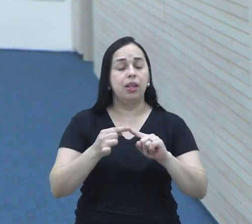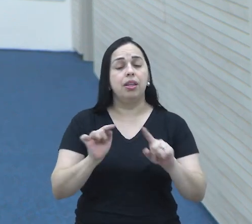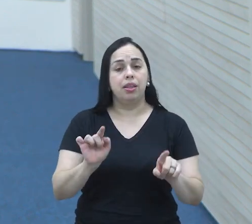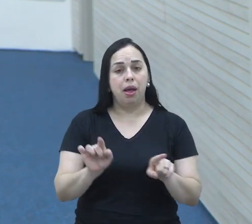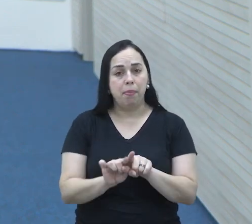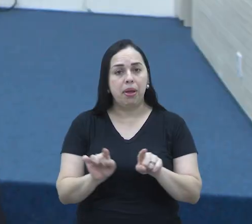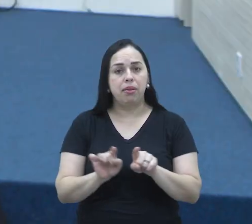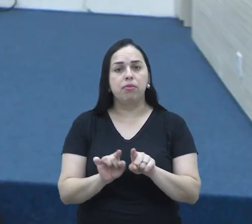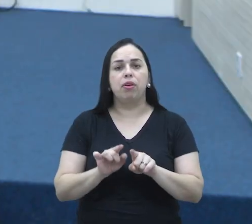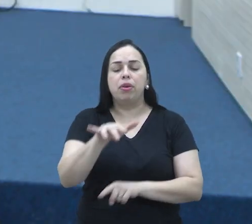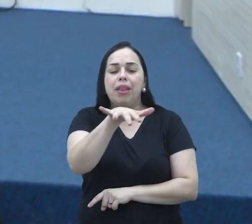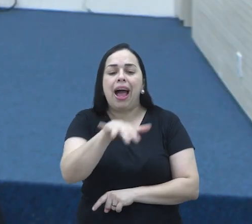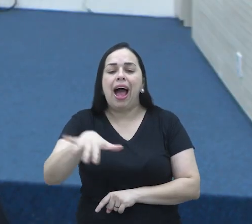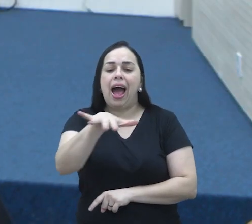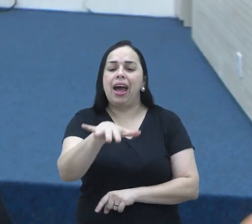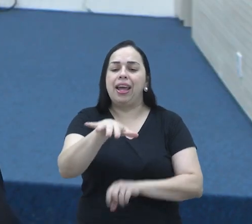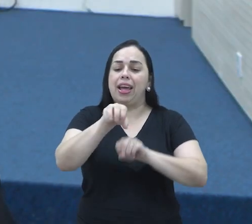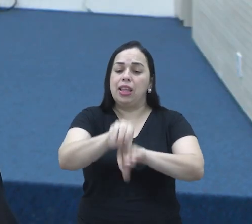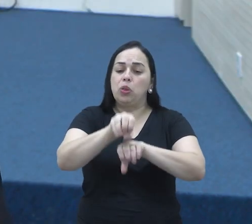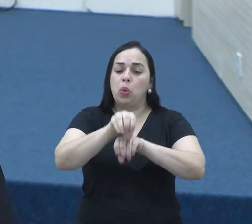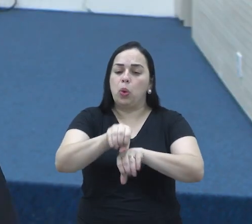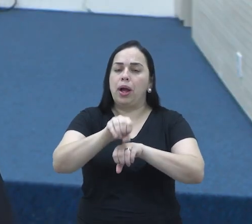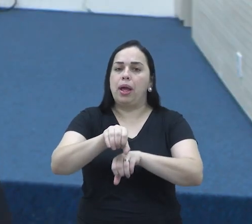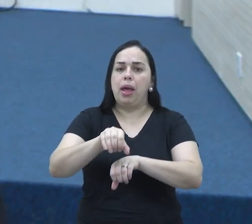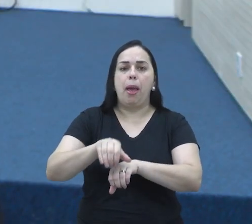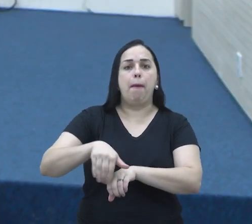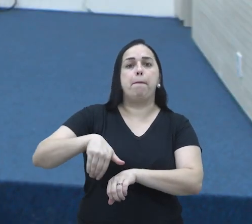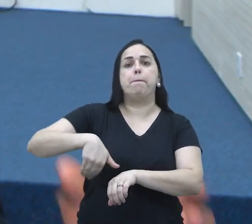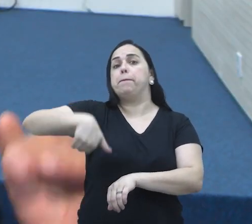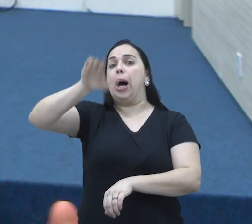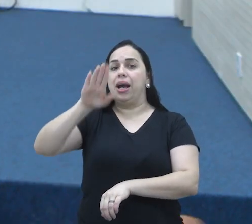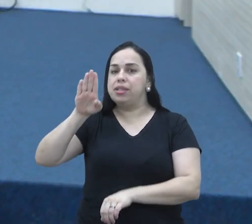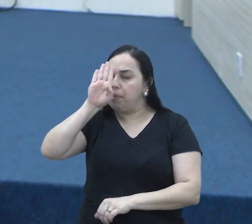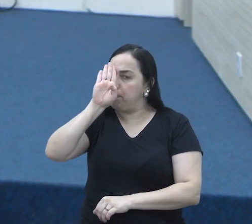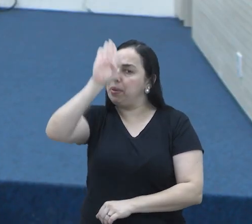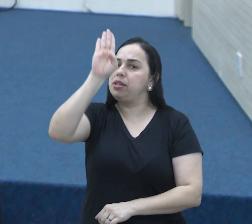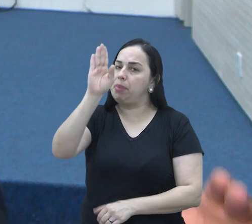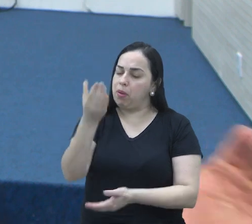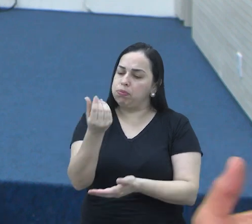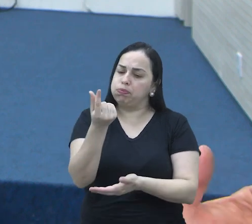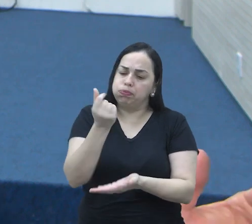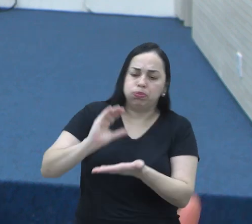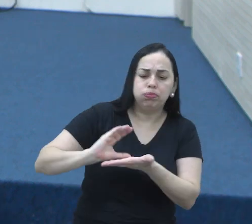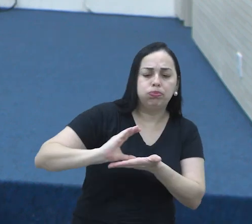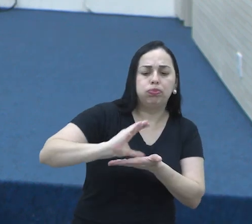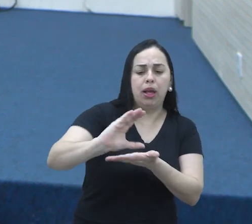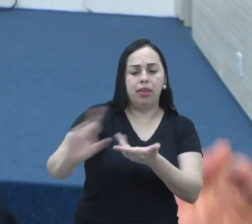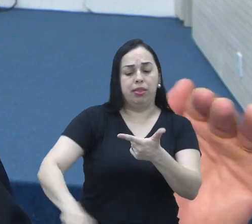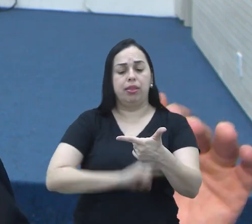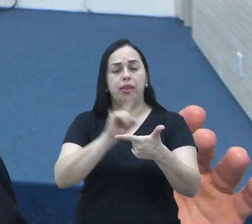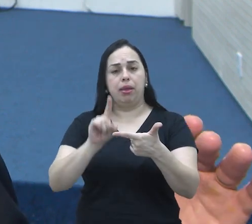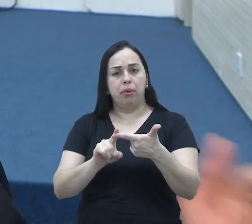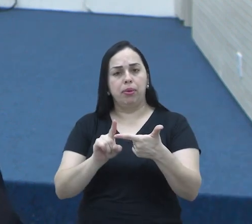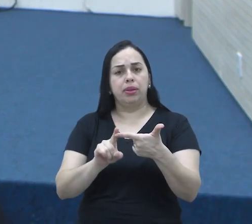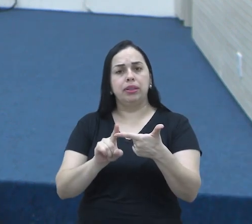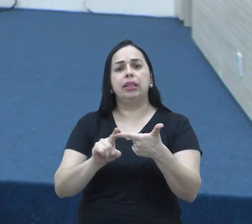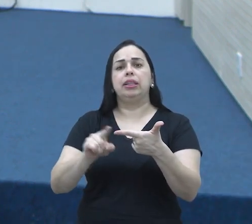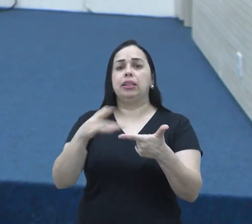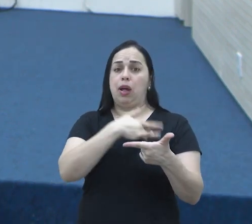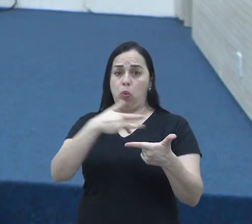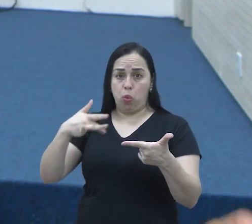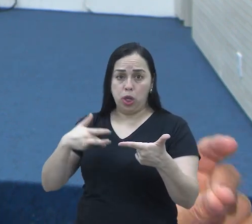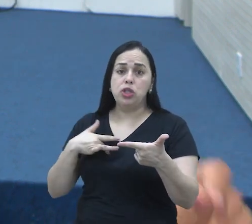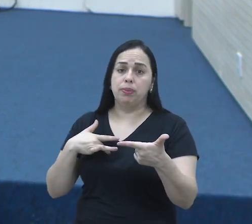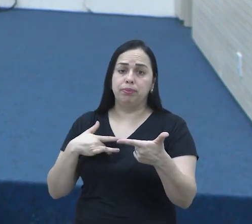orçamento acompanha isso. Nós podemos ver que a educação é o nosso maior, dentro das secretarias, é o maior orçamento, seguido